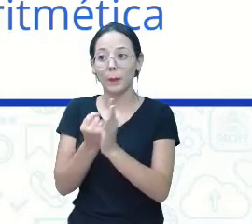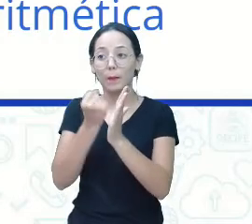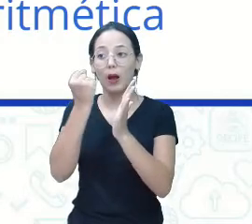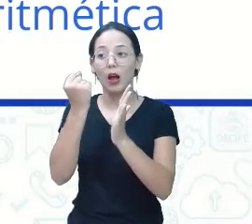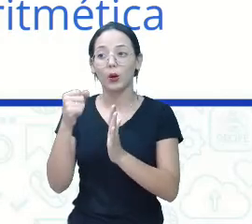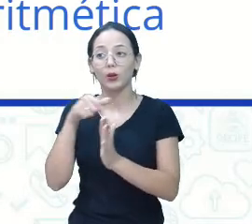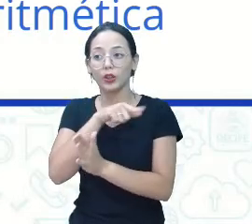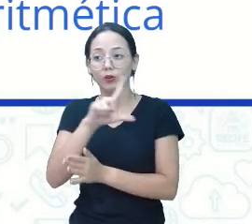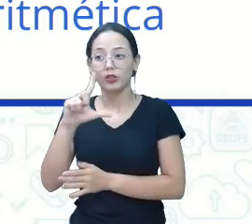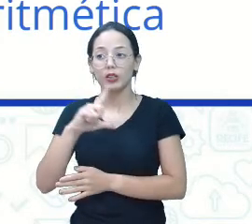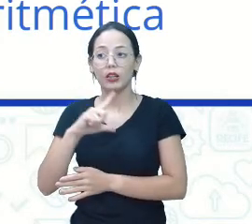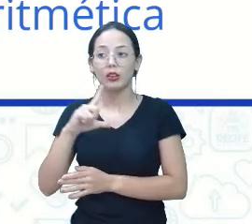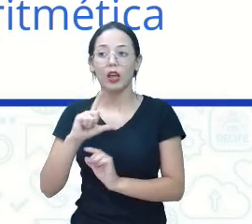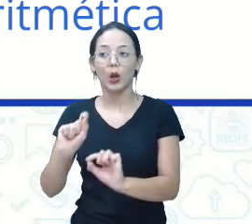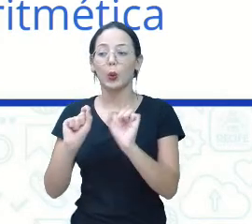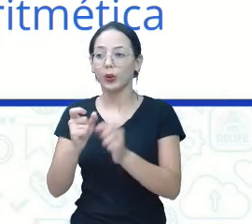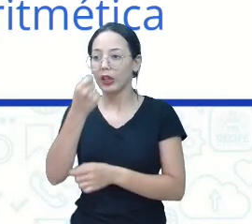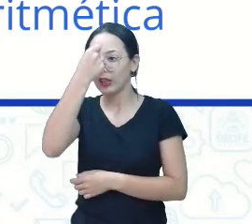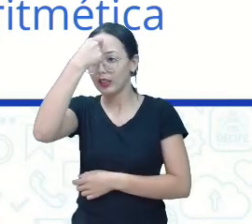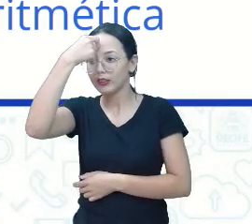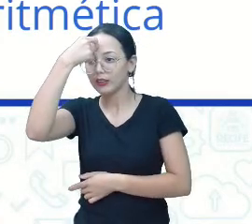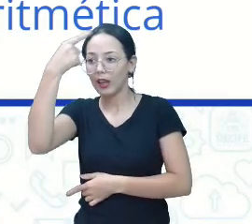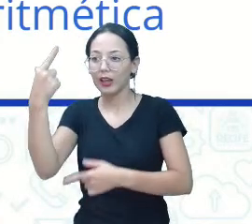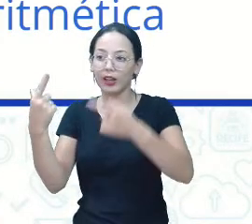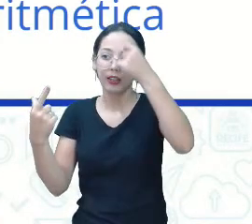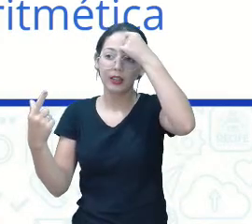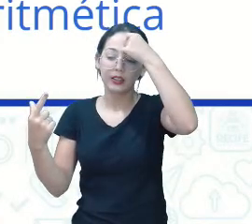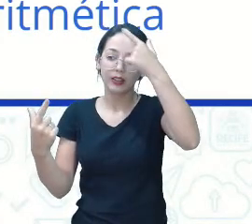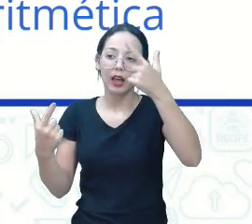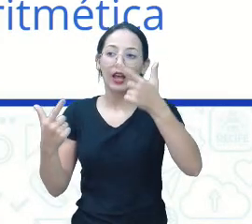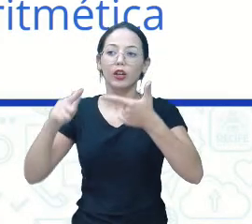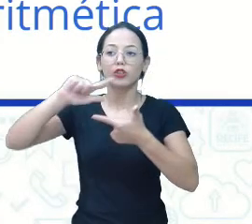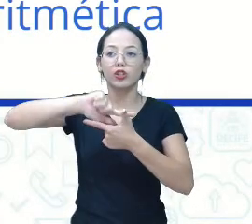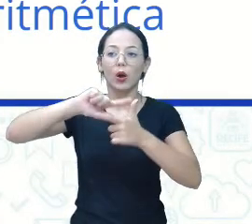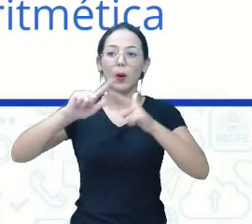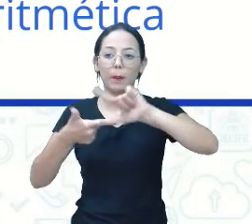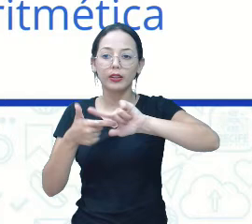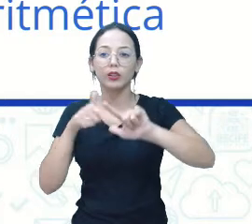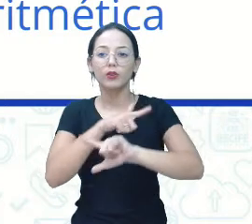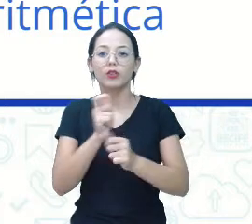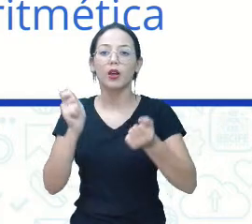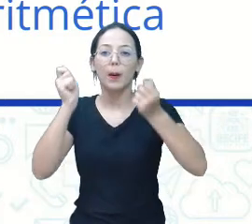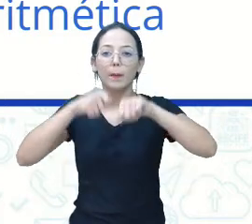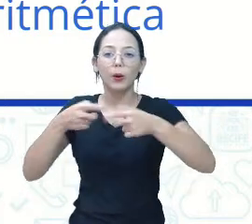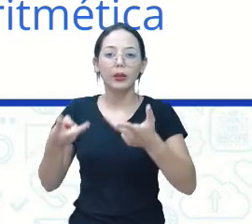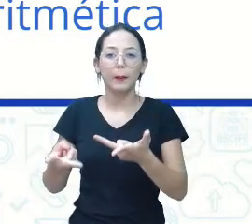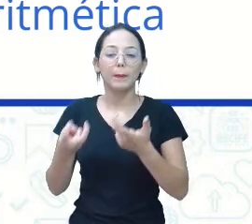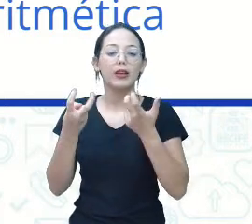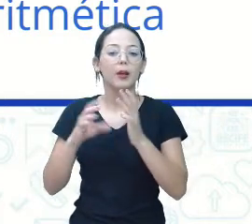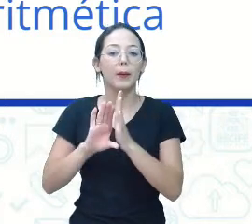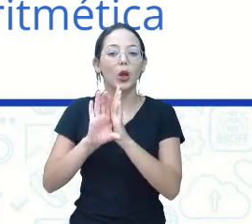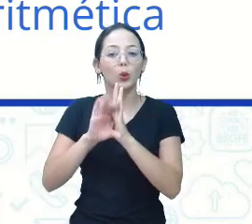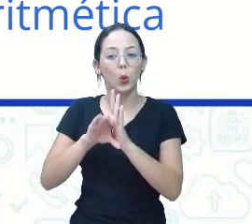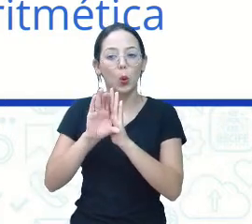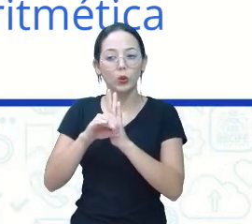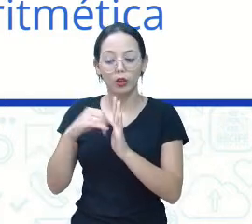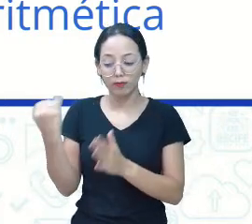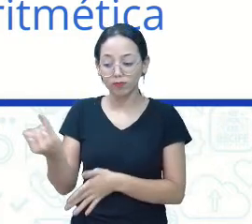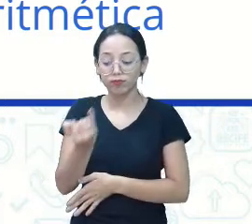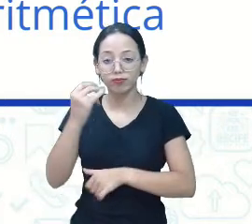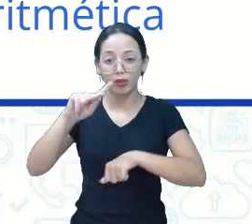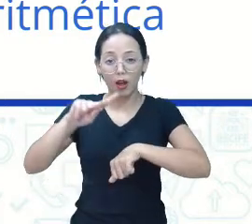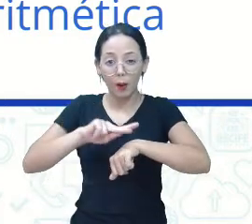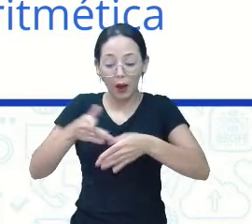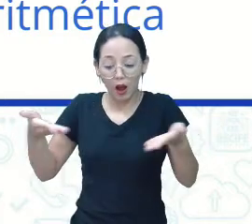você tenha a ideia geométrica, que você pode observar que nesse conceito que a gente vai perceber durante